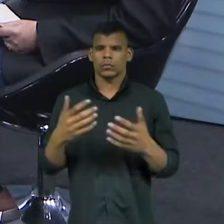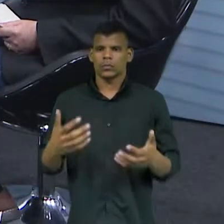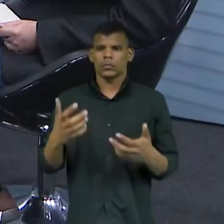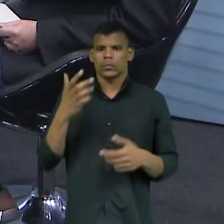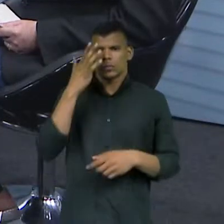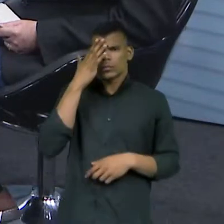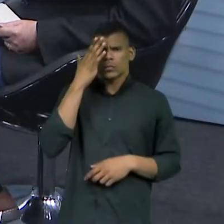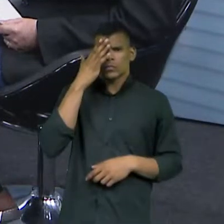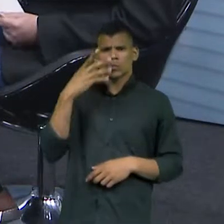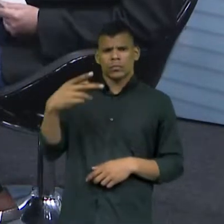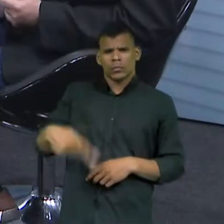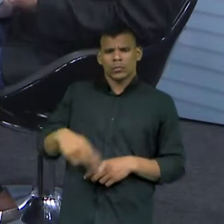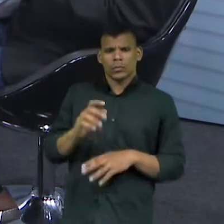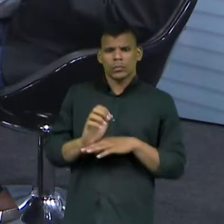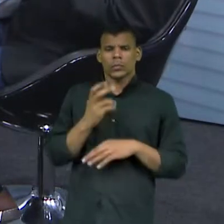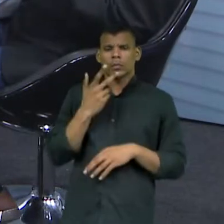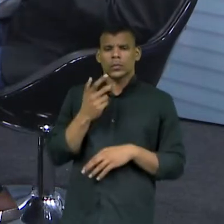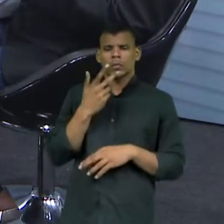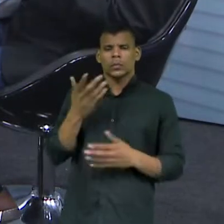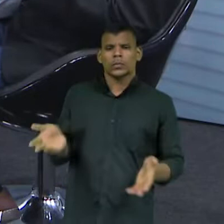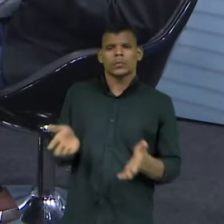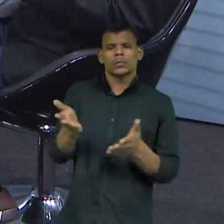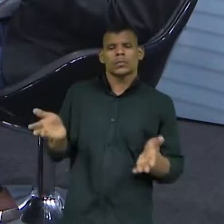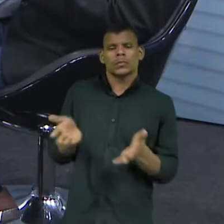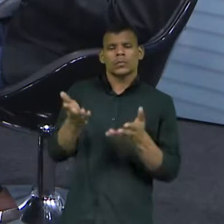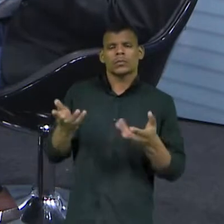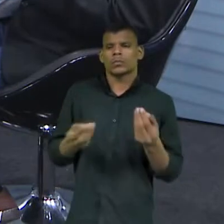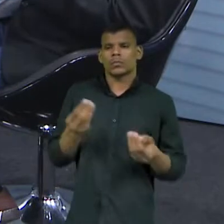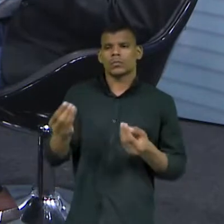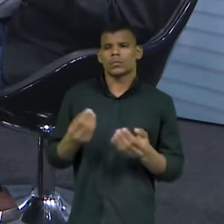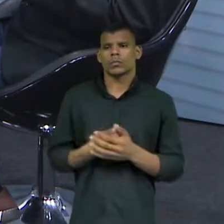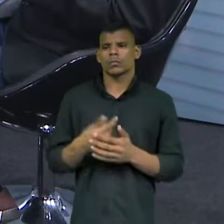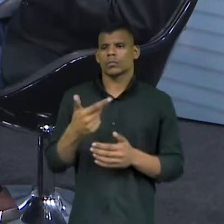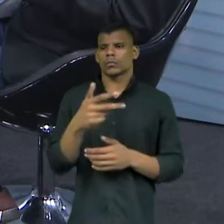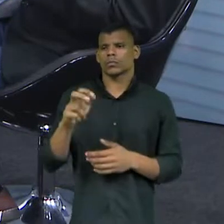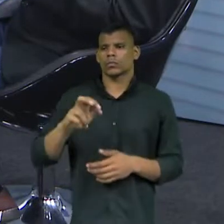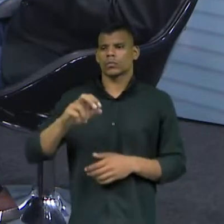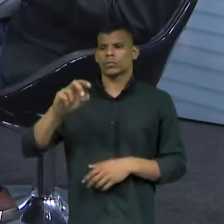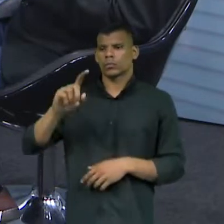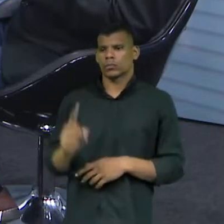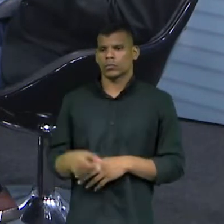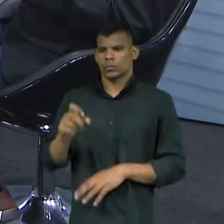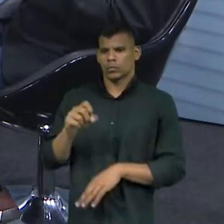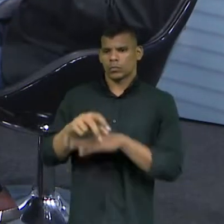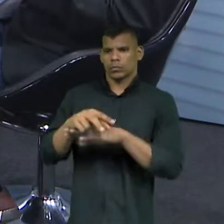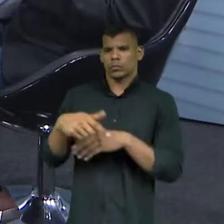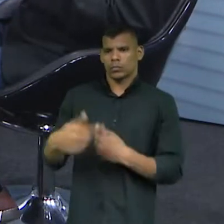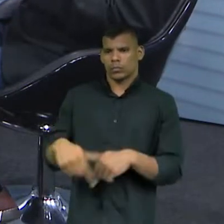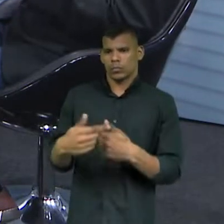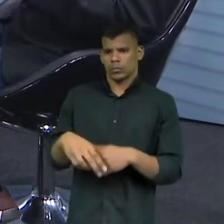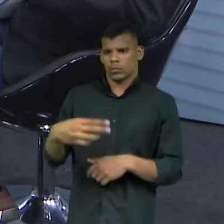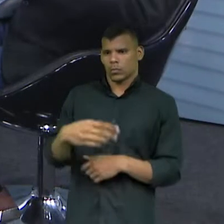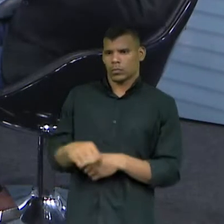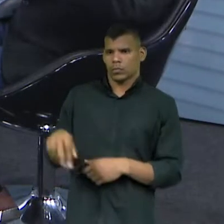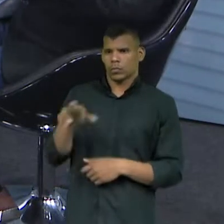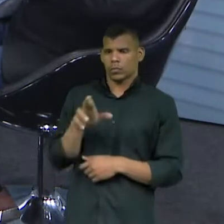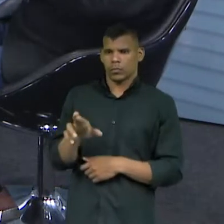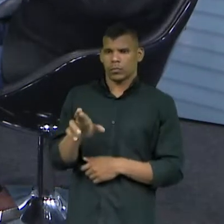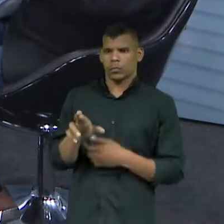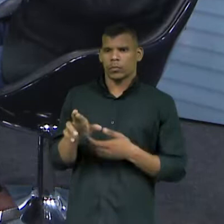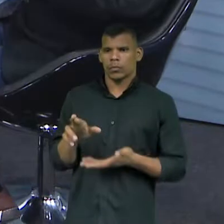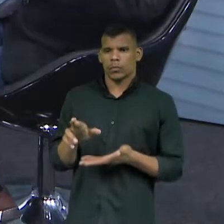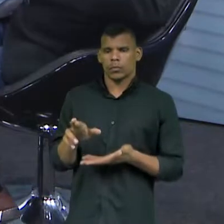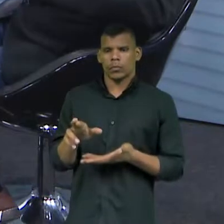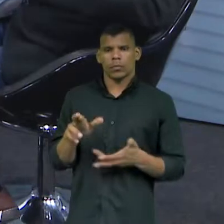no Ceará? A produção me fala aqui, mais de 25 mil empregos As usinas no mar. É. E junto